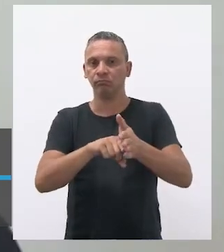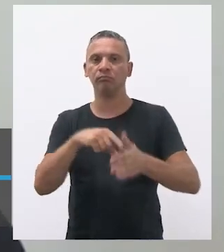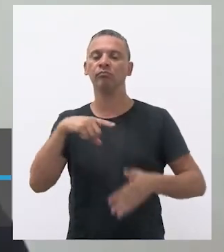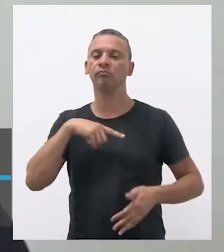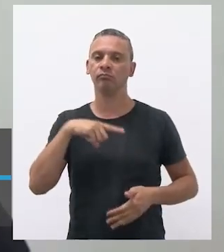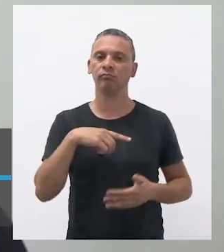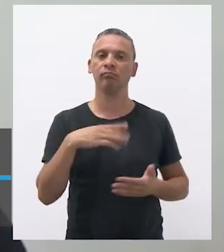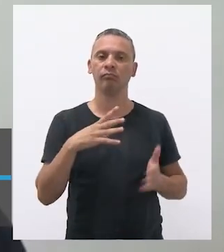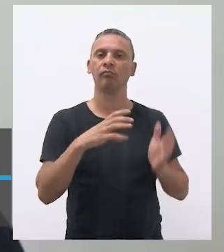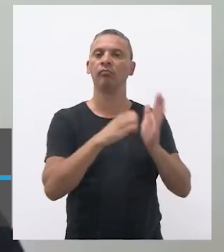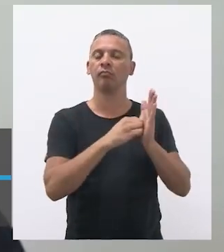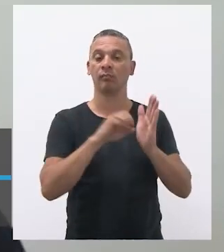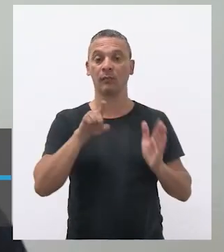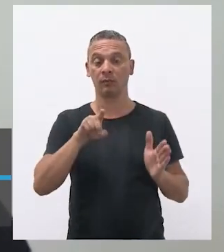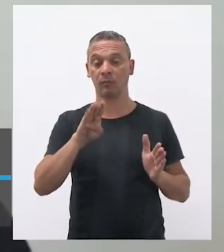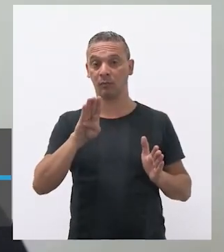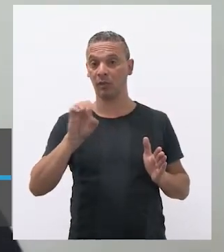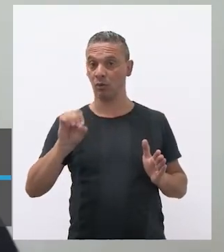dano psíquico que